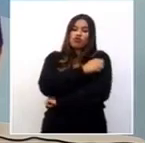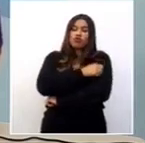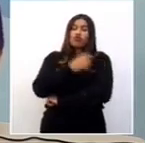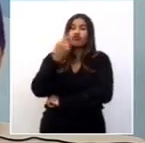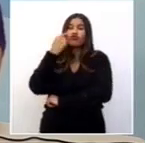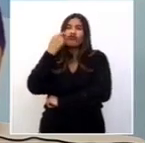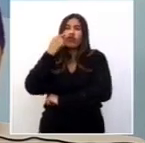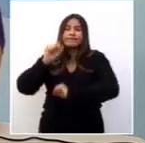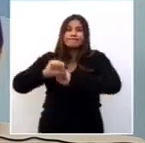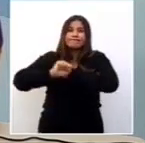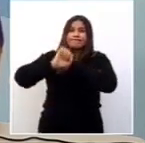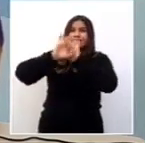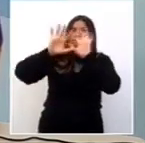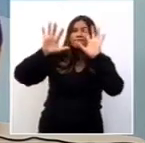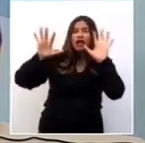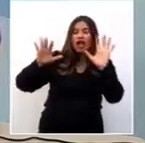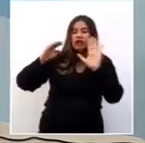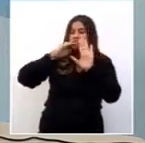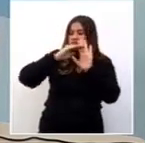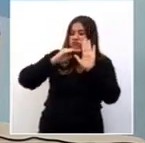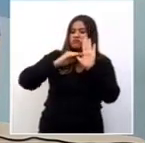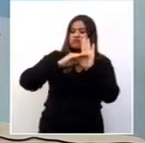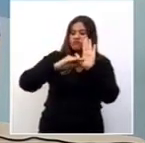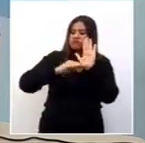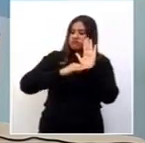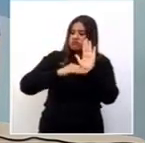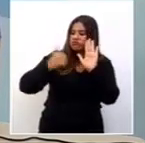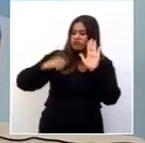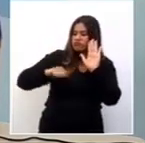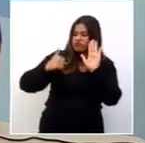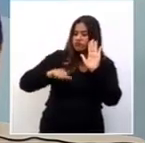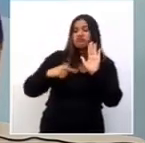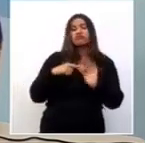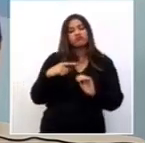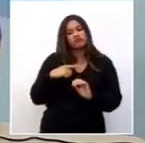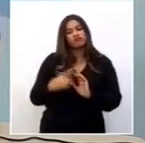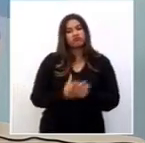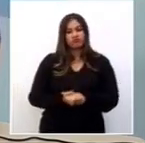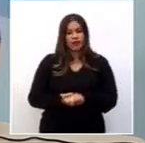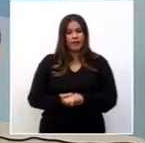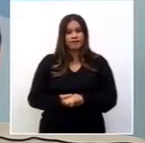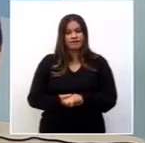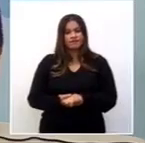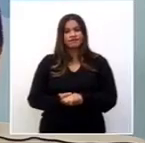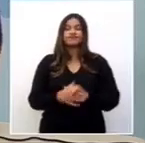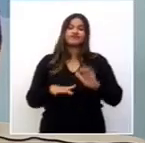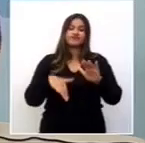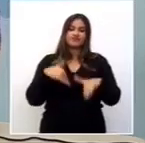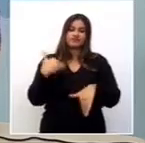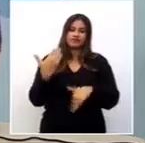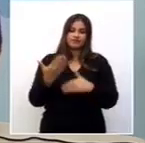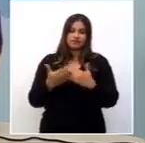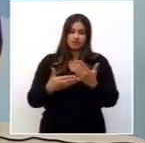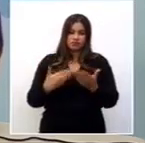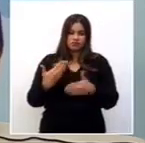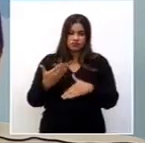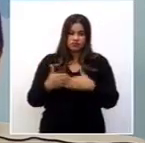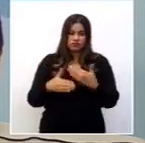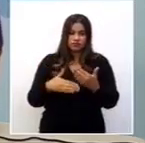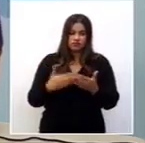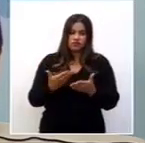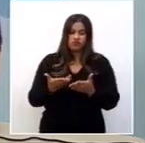avaliação e os critérios pelos quais ele será avaliado. Depois de feita a avaliação, observados